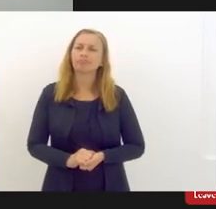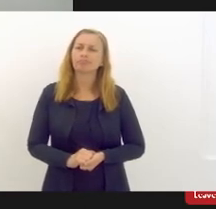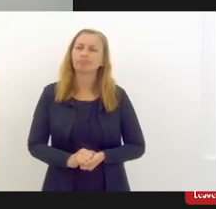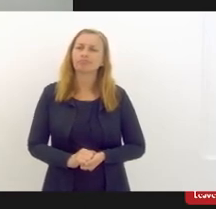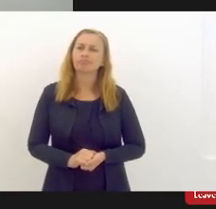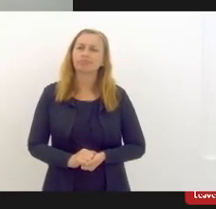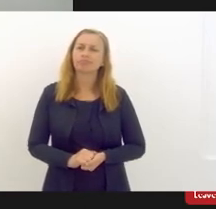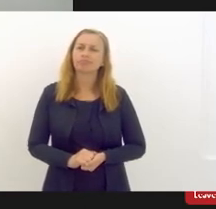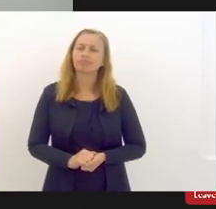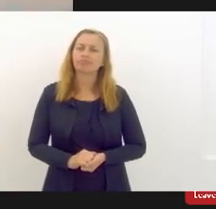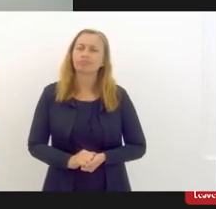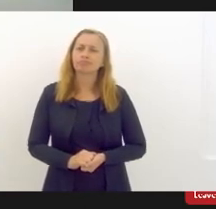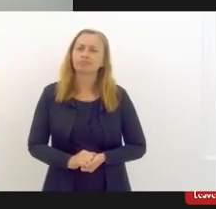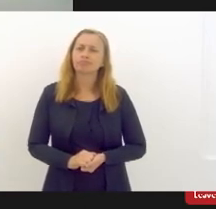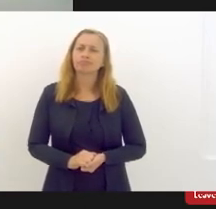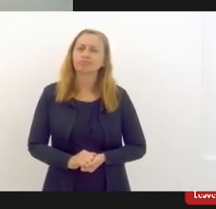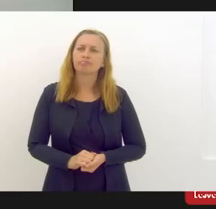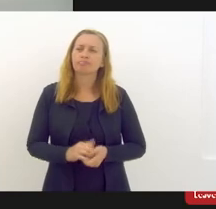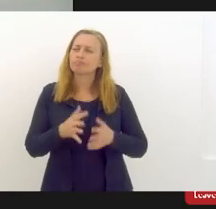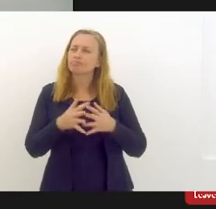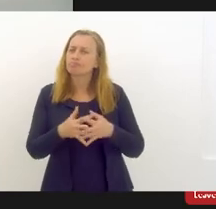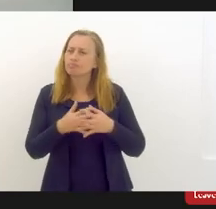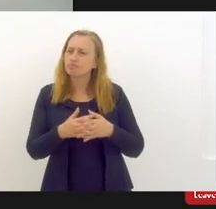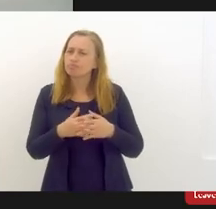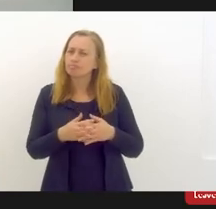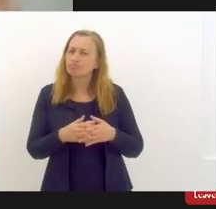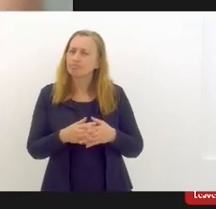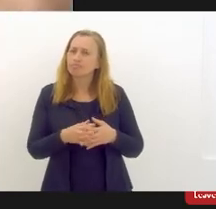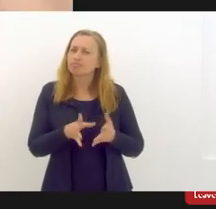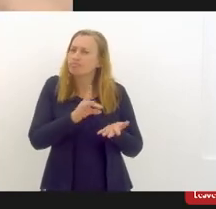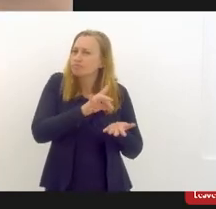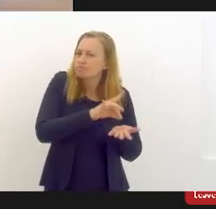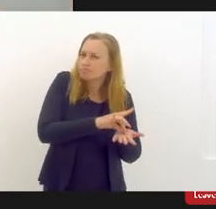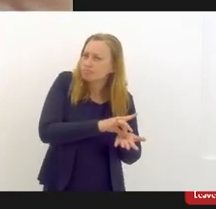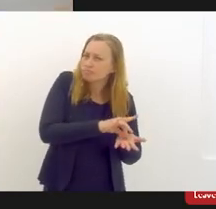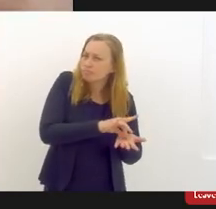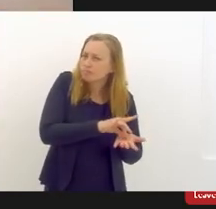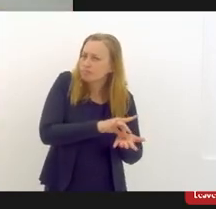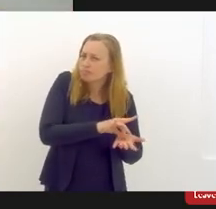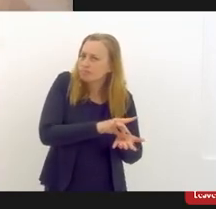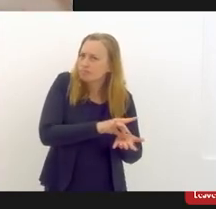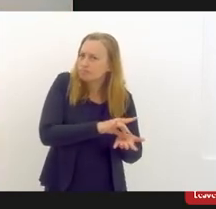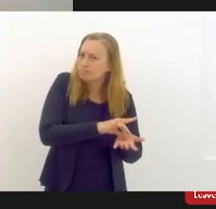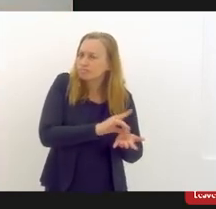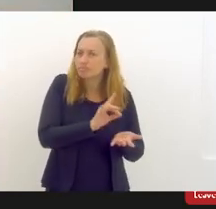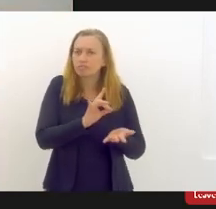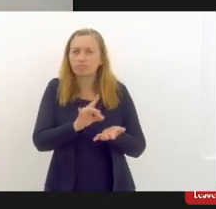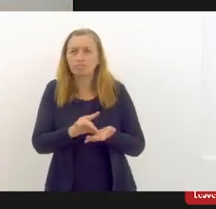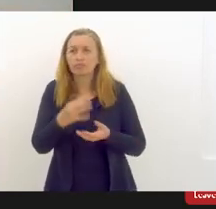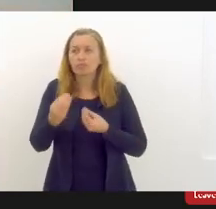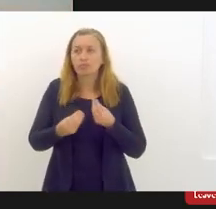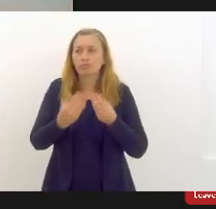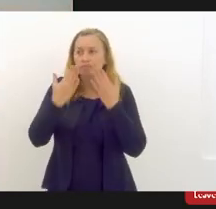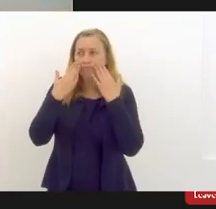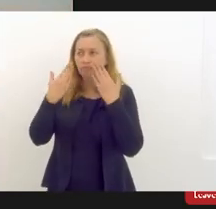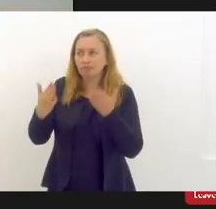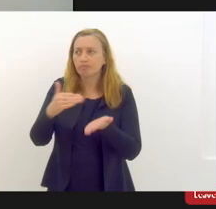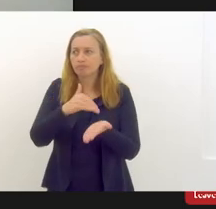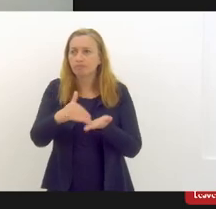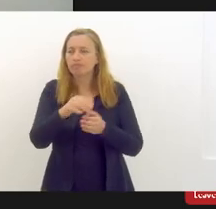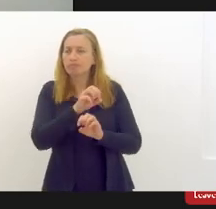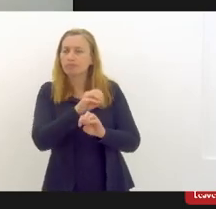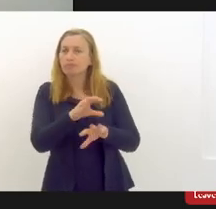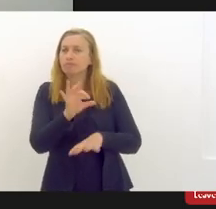a gente vê que há um conflito entre a realidade, da realidade com o que a SEDUC apresenta, com o que de